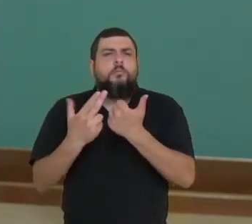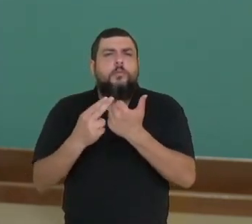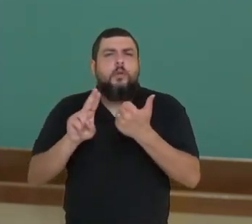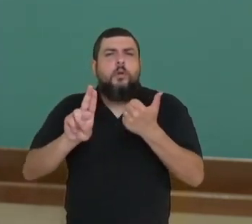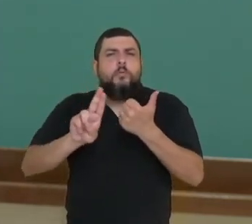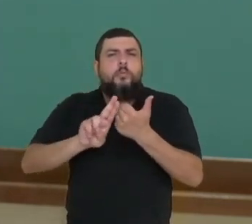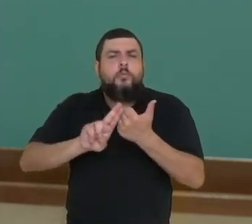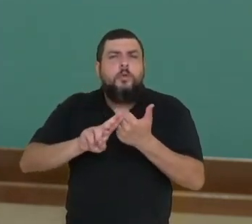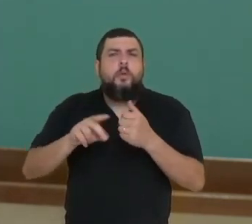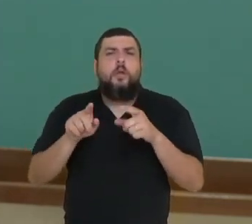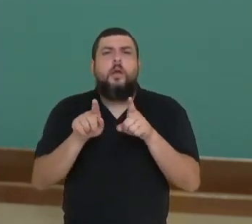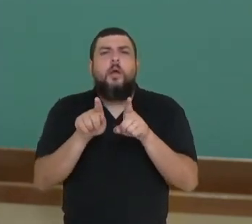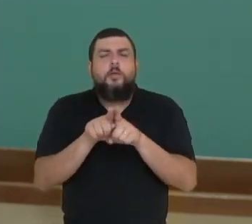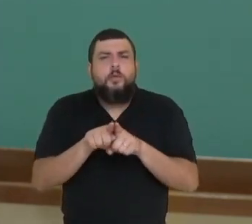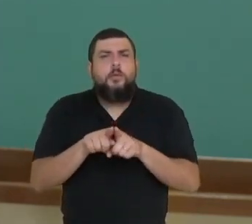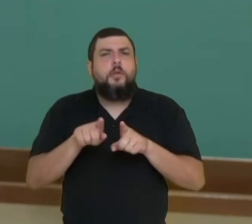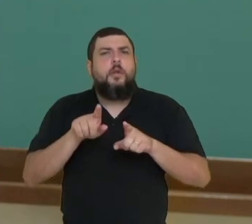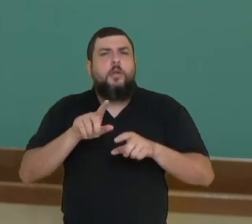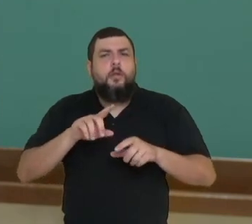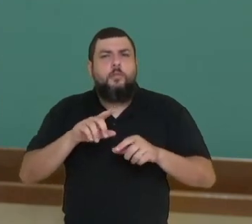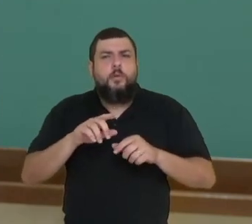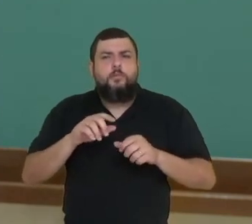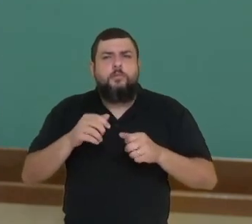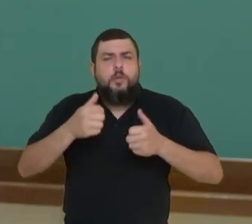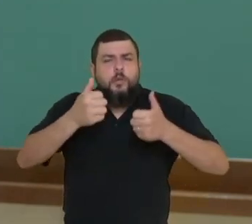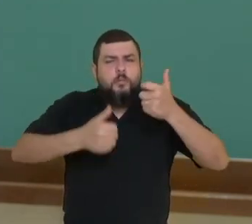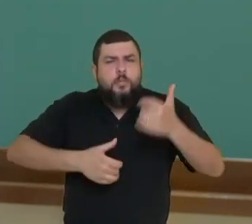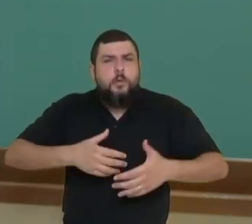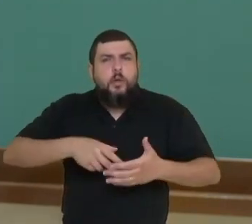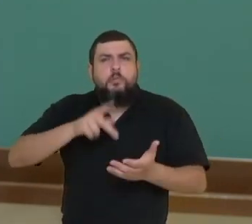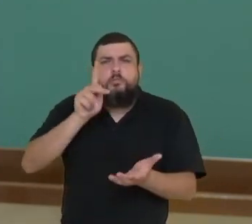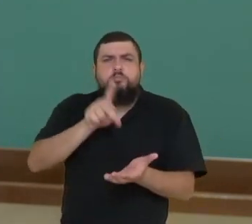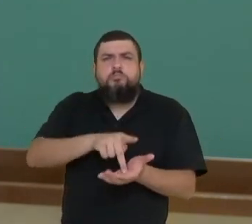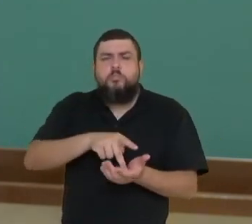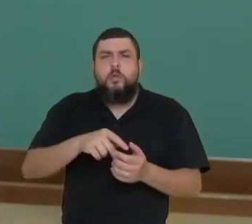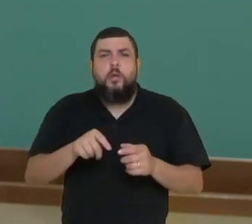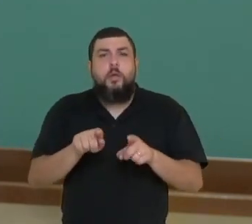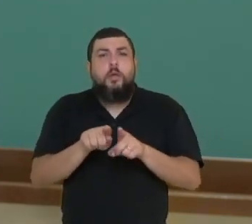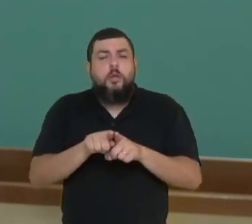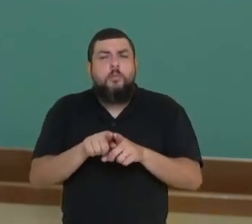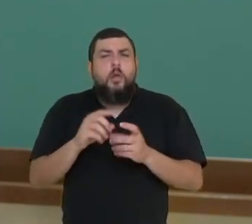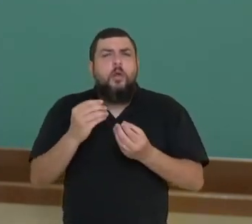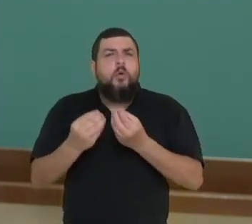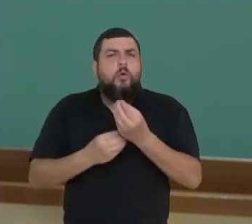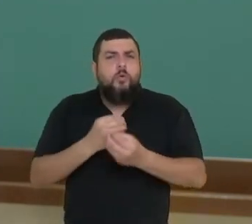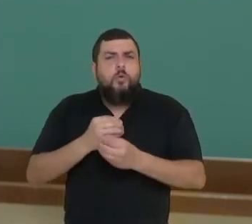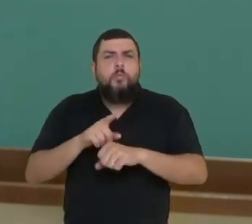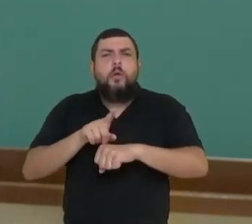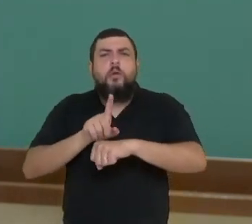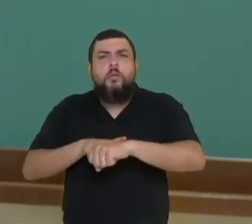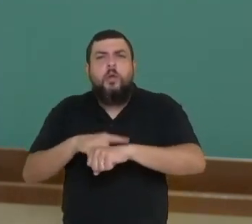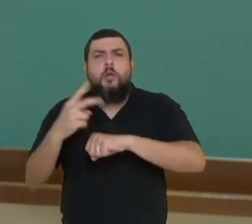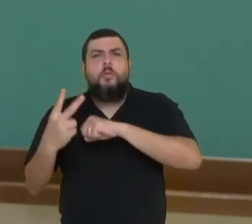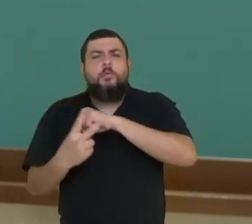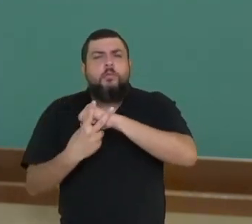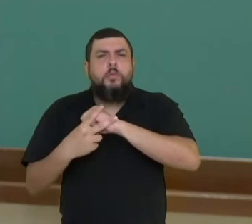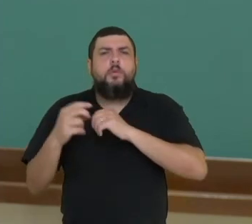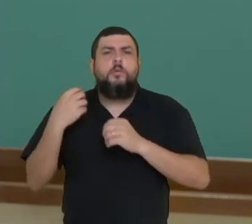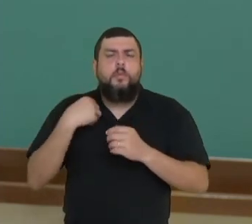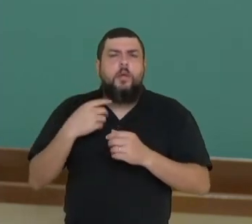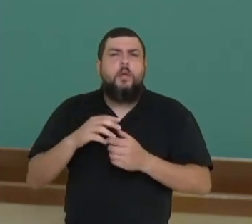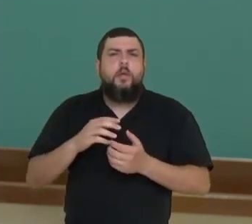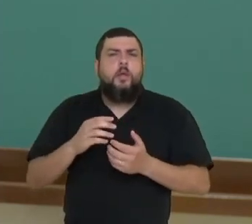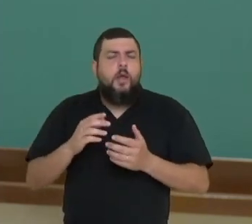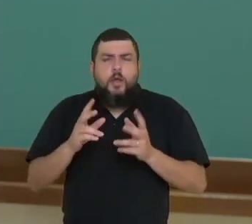os marcadores temporais na infância, na adolescência, naquela época, seguem da mesma